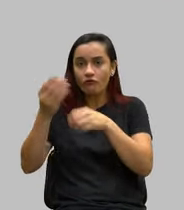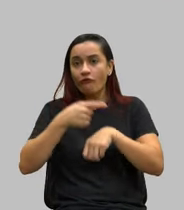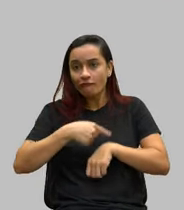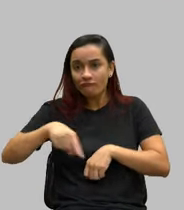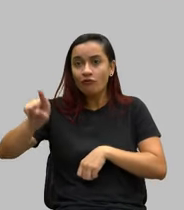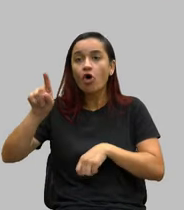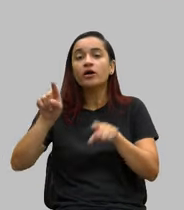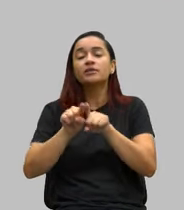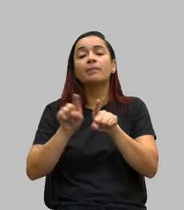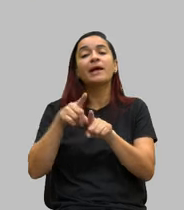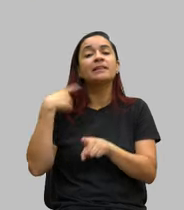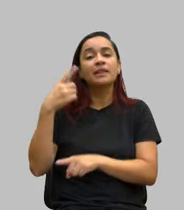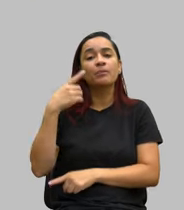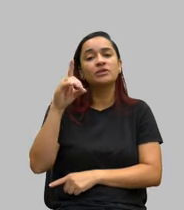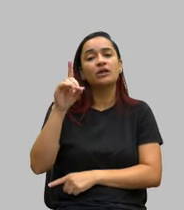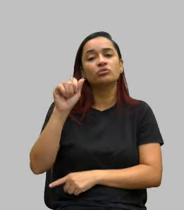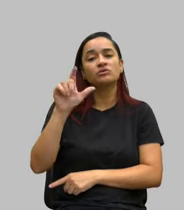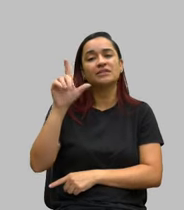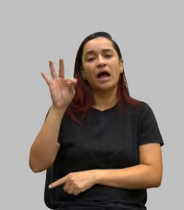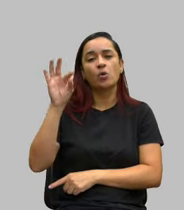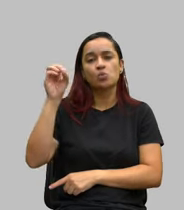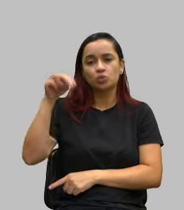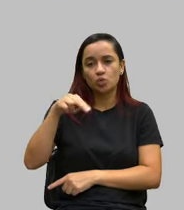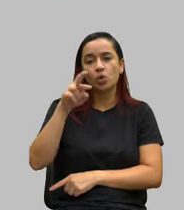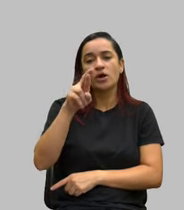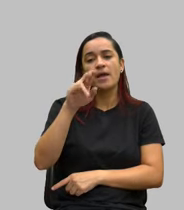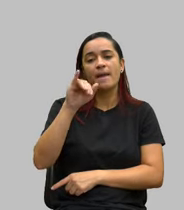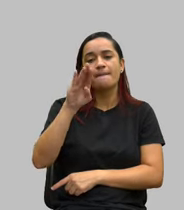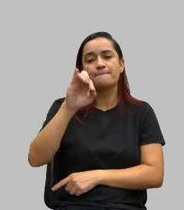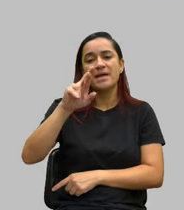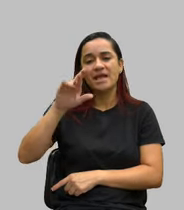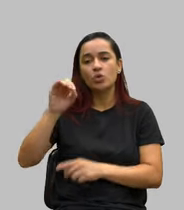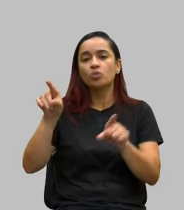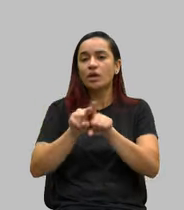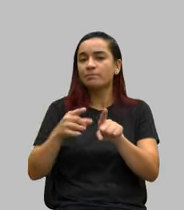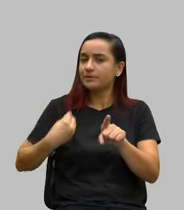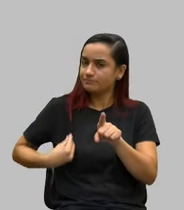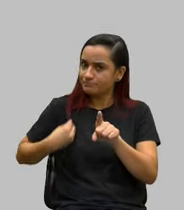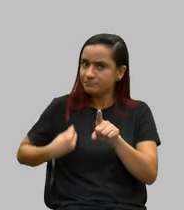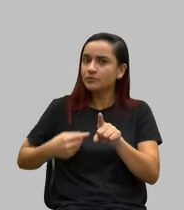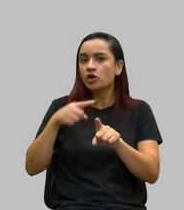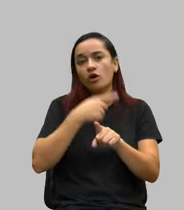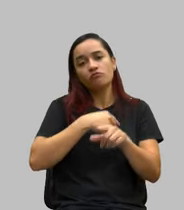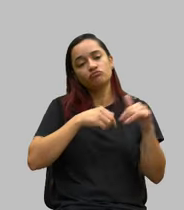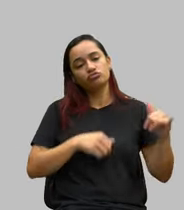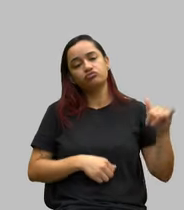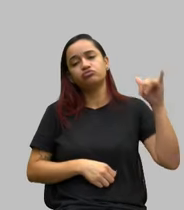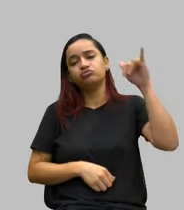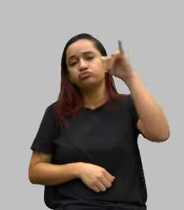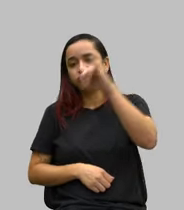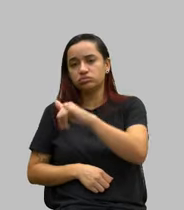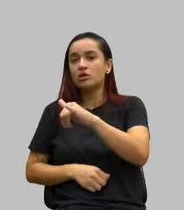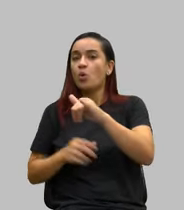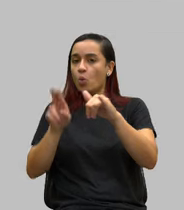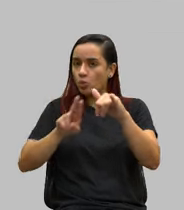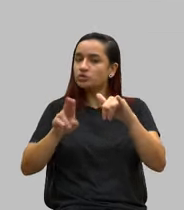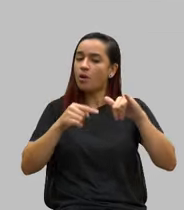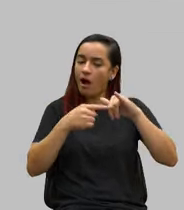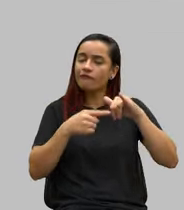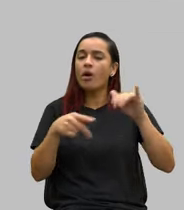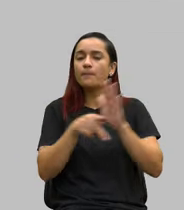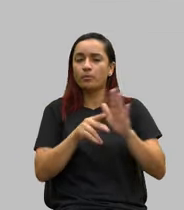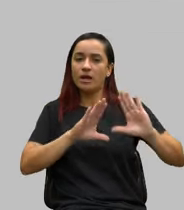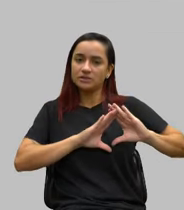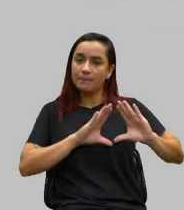presente Fomos até lá pessoalmente né no avião da Assembleia deslocamos rapidamente eh Depois